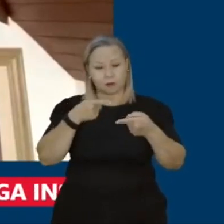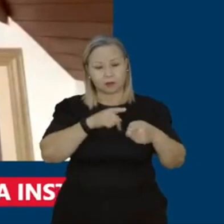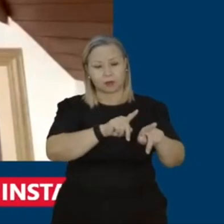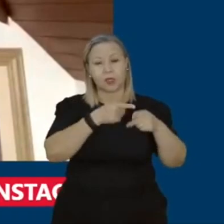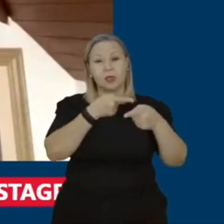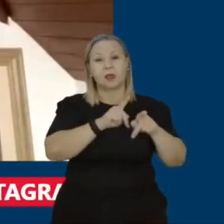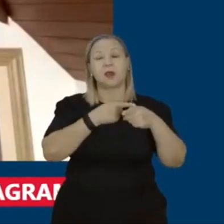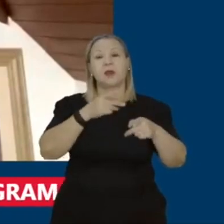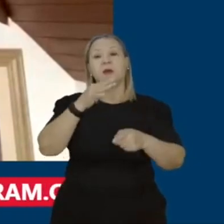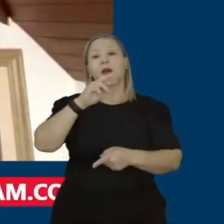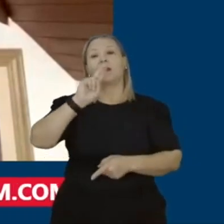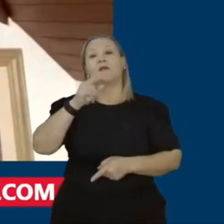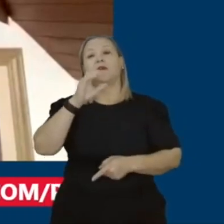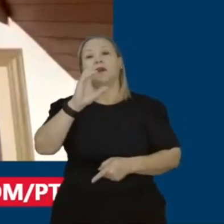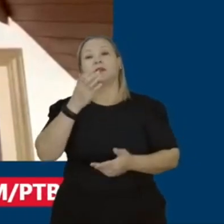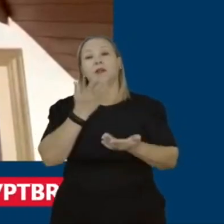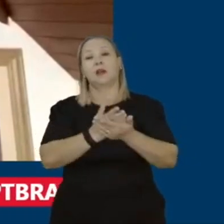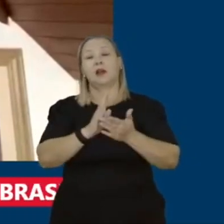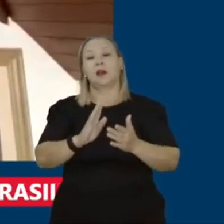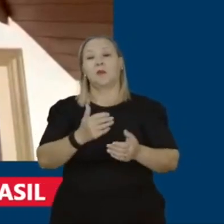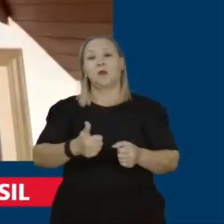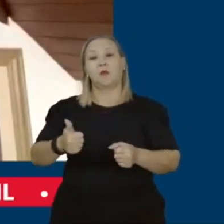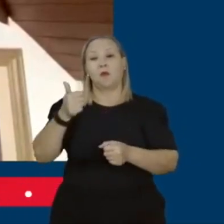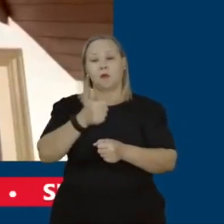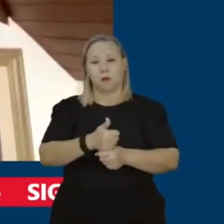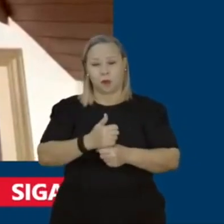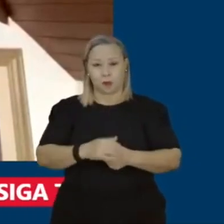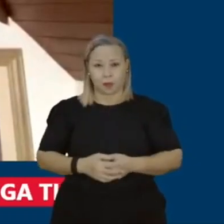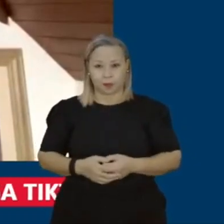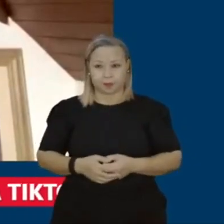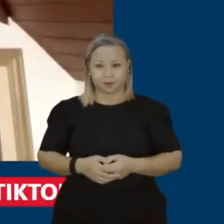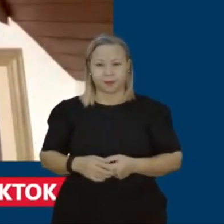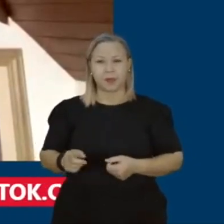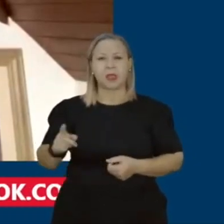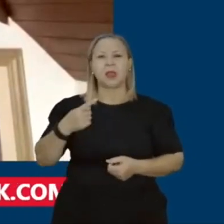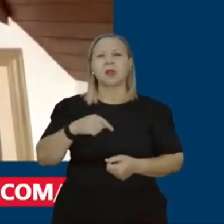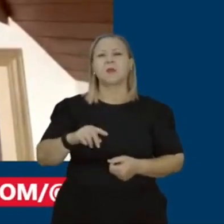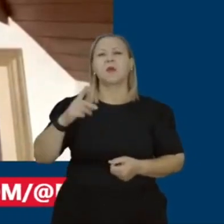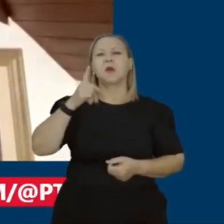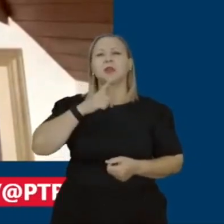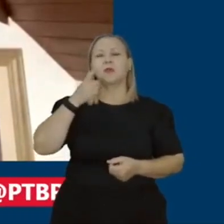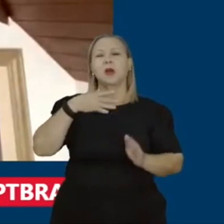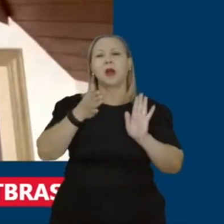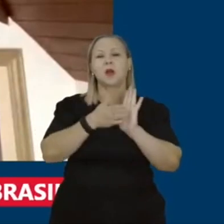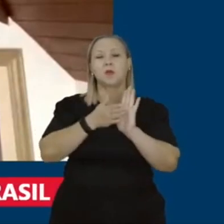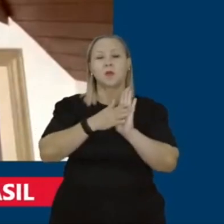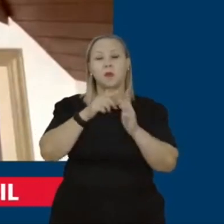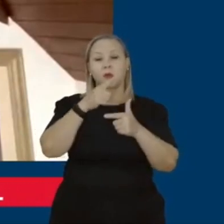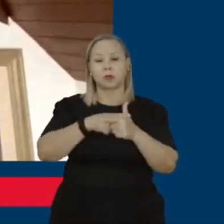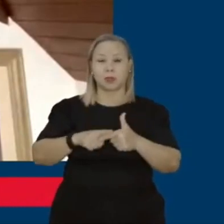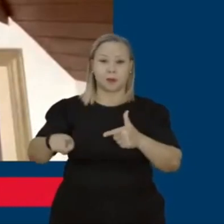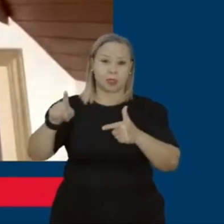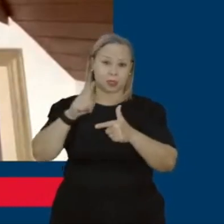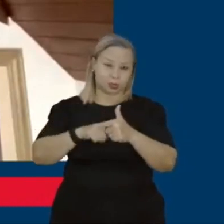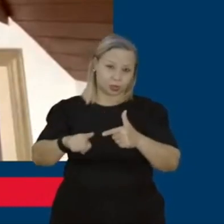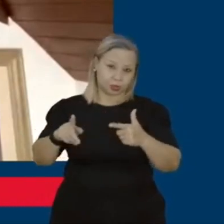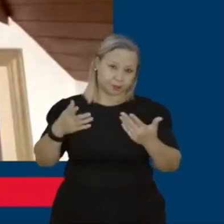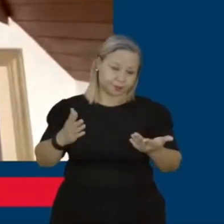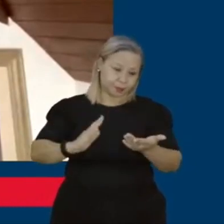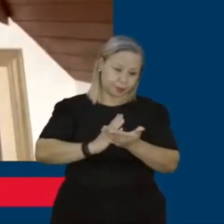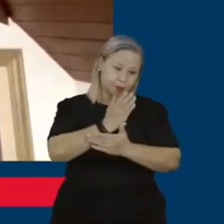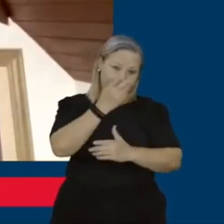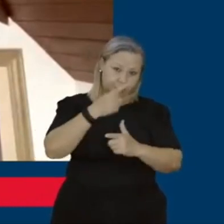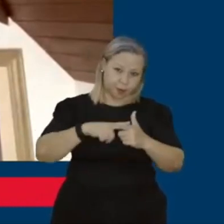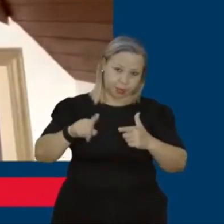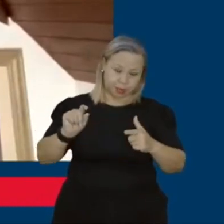pelo Fernando Henrique, que acabou com o monopólio. Depois veio aquele deputado que propôs a partilha, aprovaram a partilha. E daí